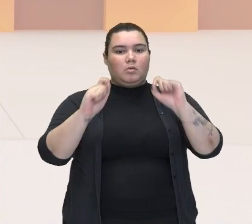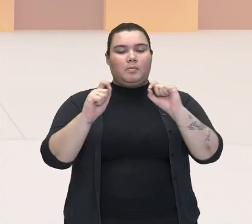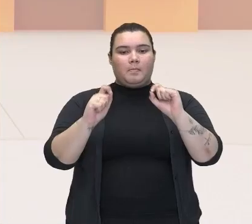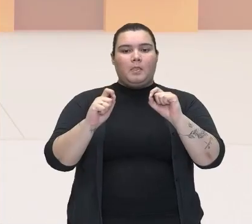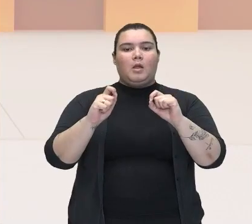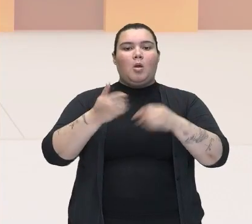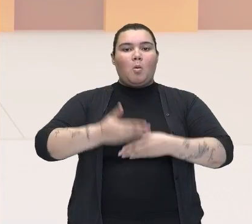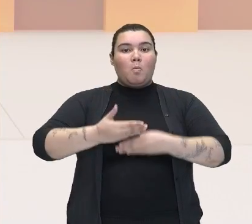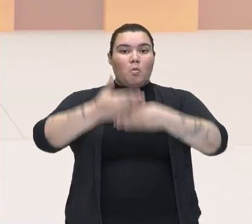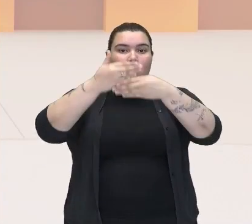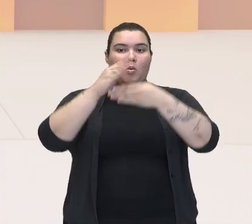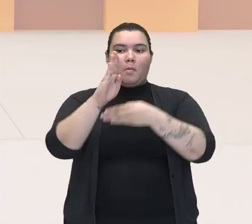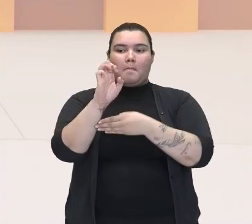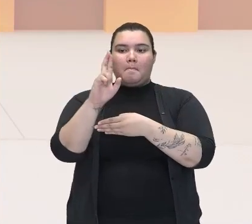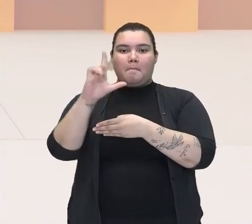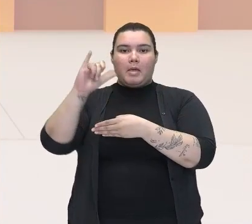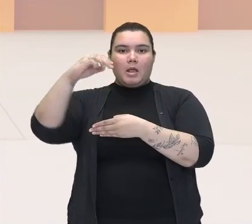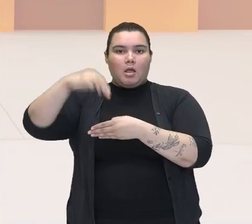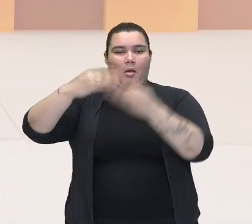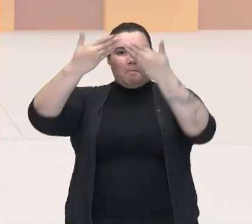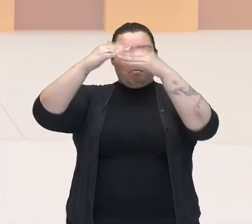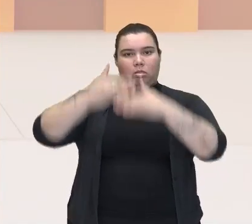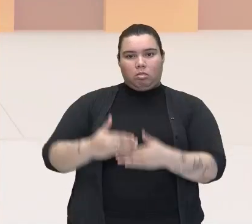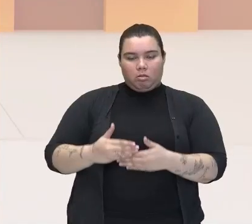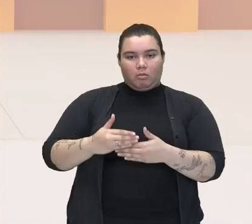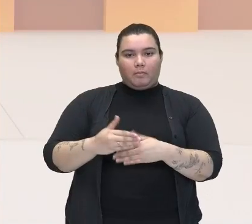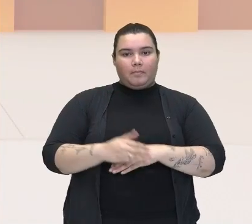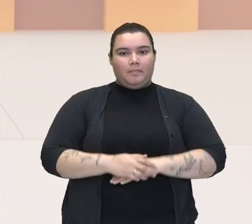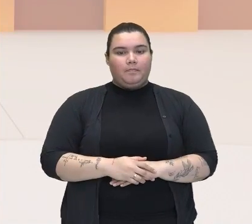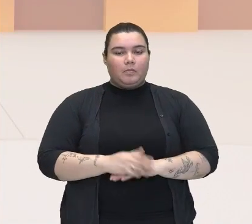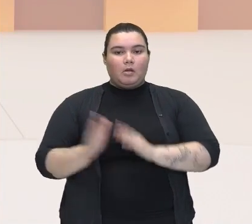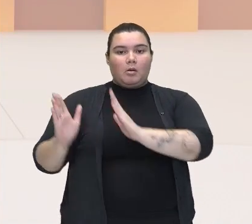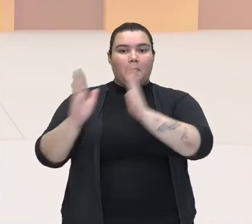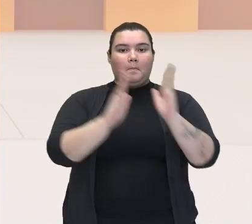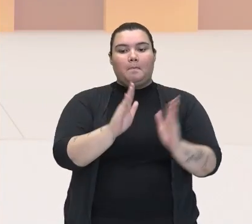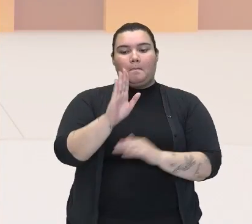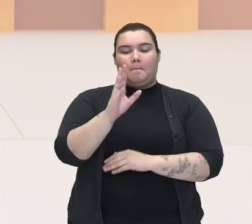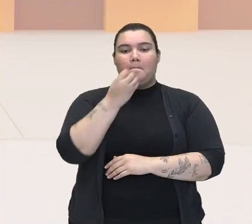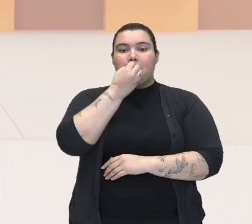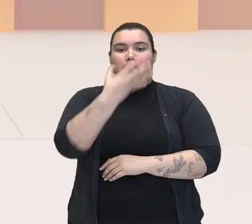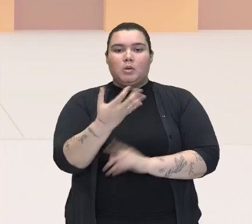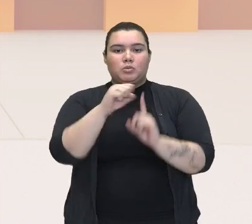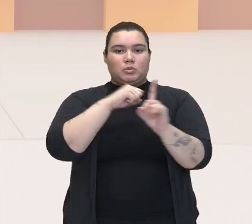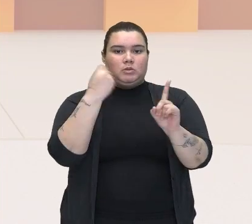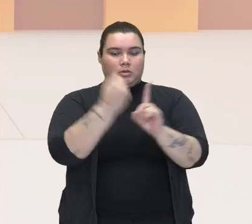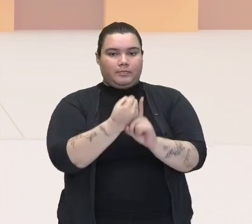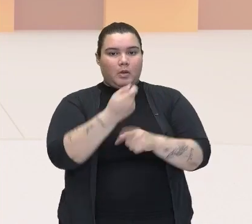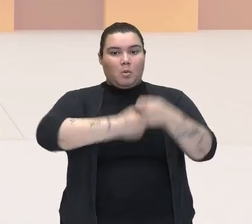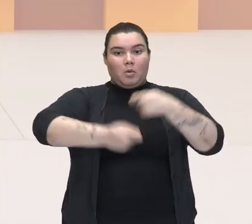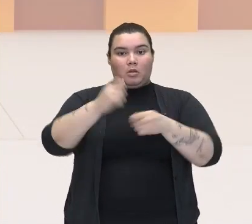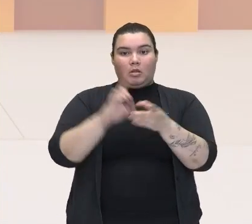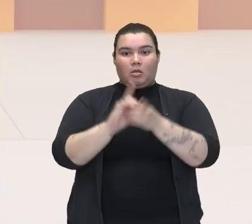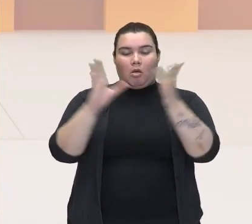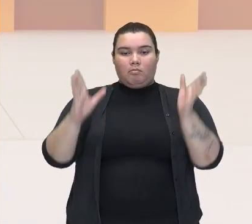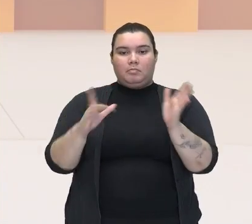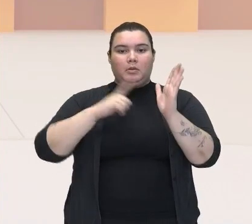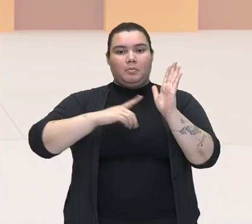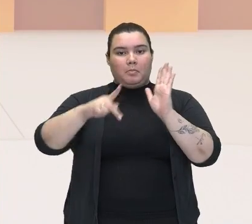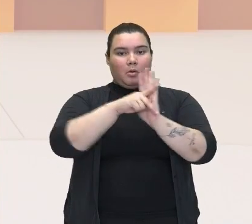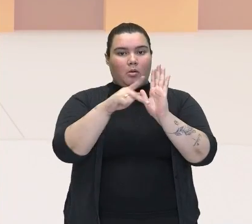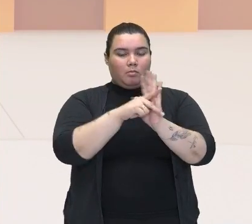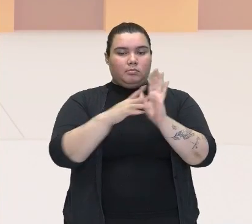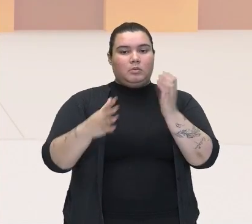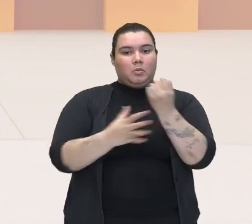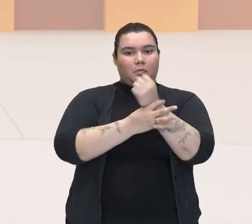Muro de Berlim. Aí nós vamos aqui para o Estado de bem-estar social, economia democraticamente regulada pelo